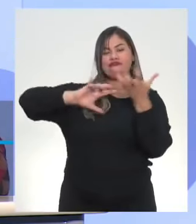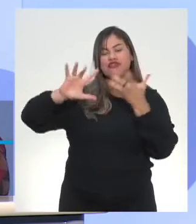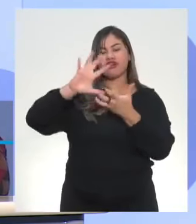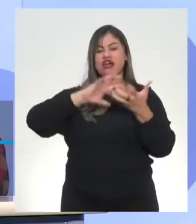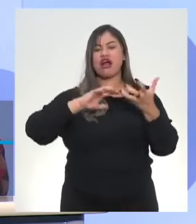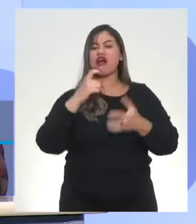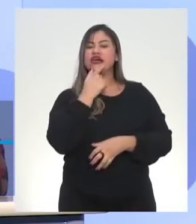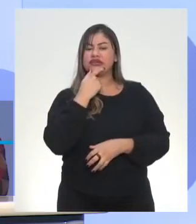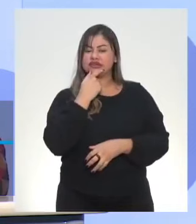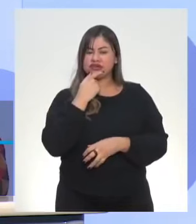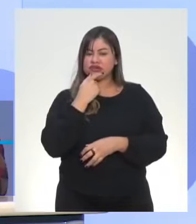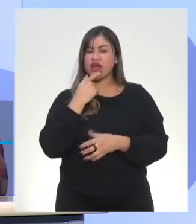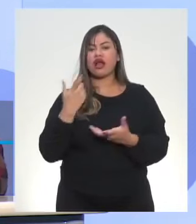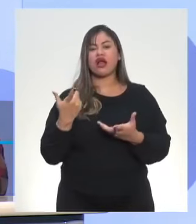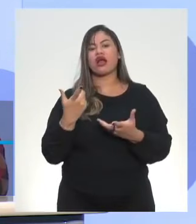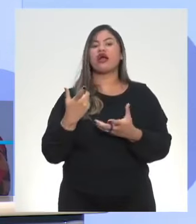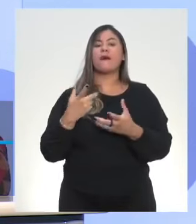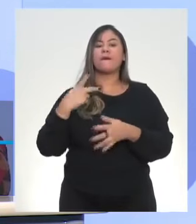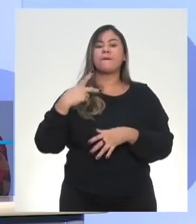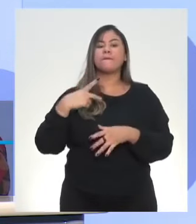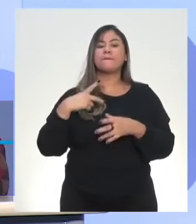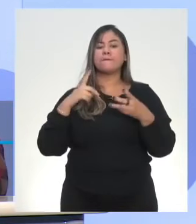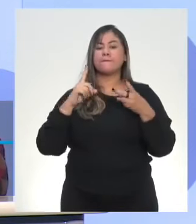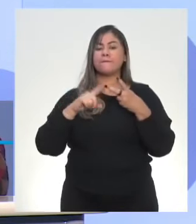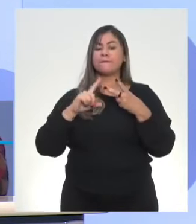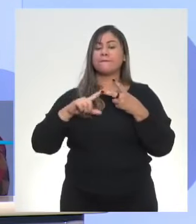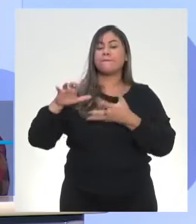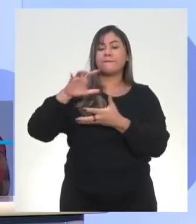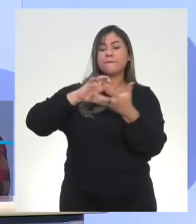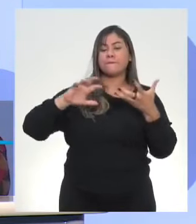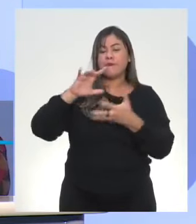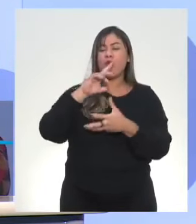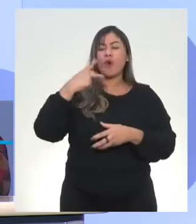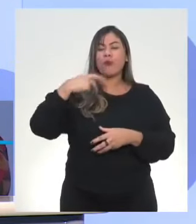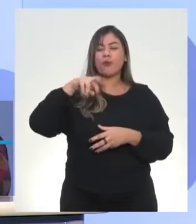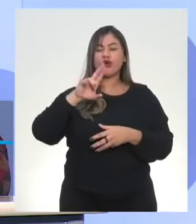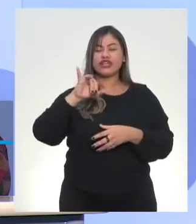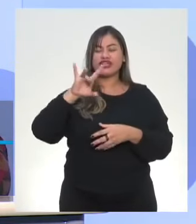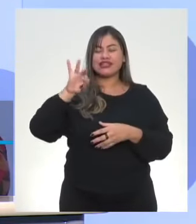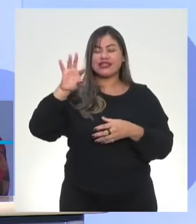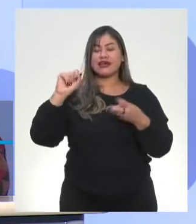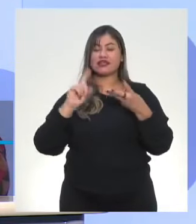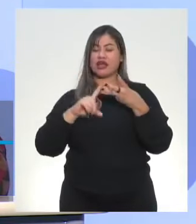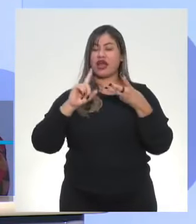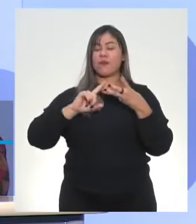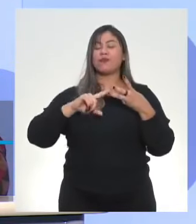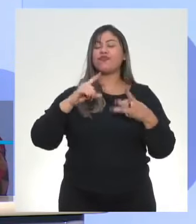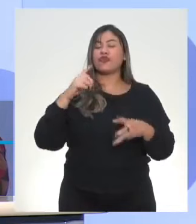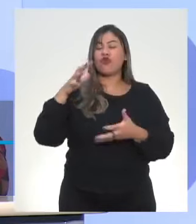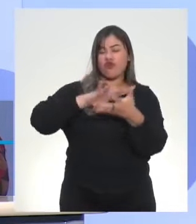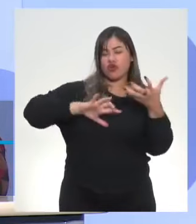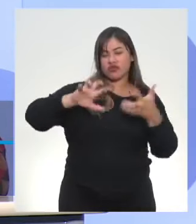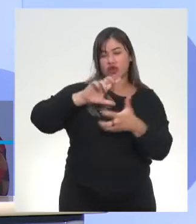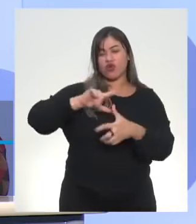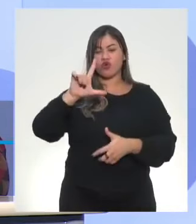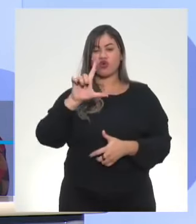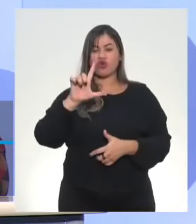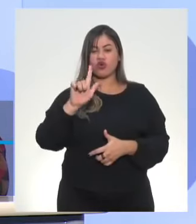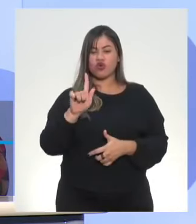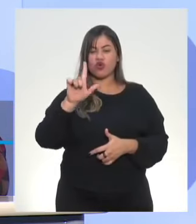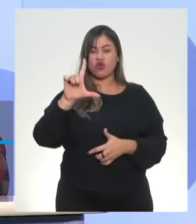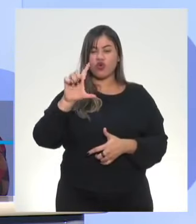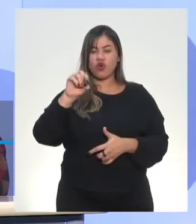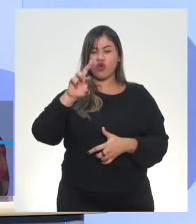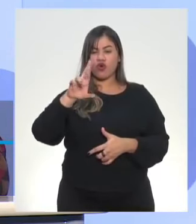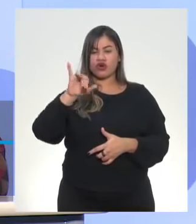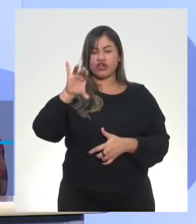inglesas, a Revolução Puritana e a Revolução Gloriosa. Nesse momento aqui, século XIII, né, na esteira da